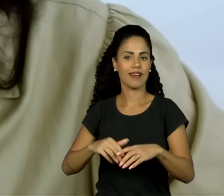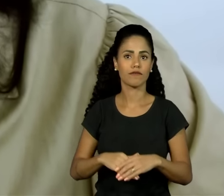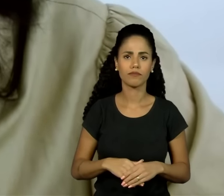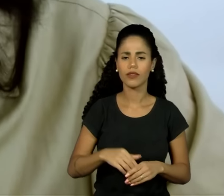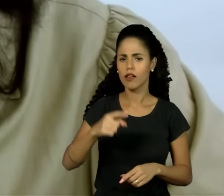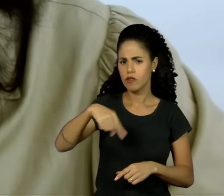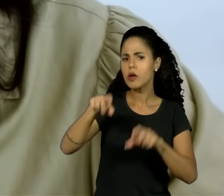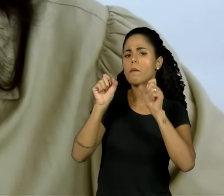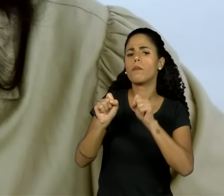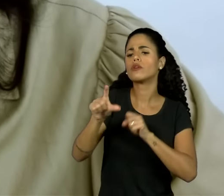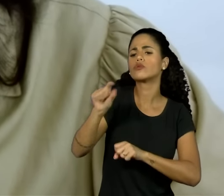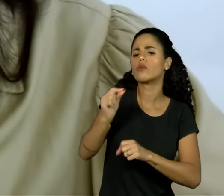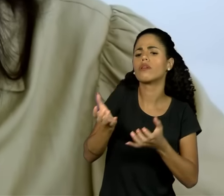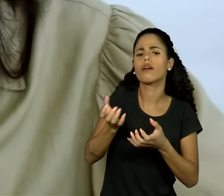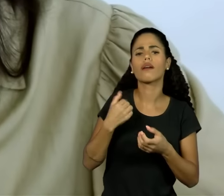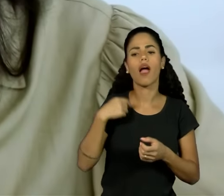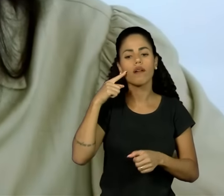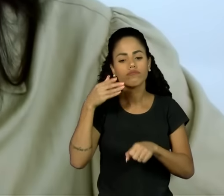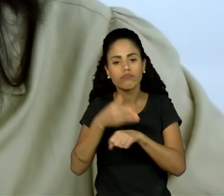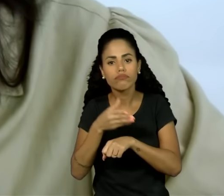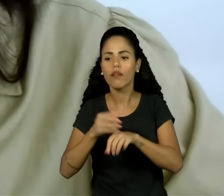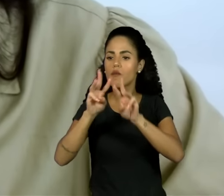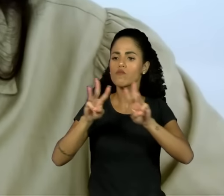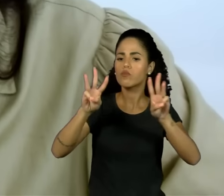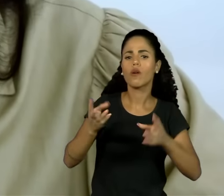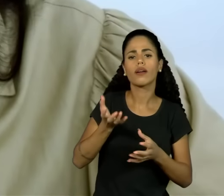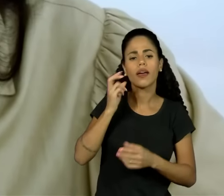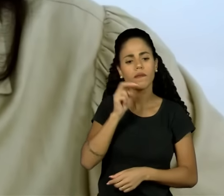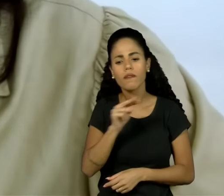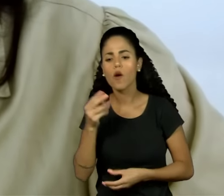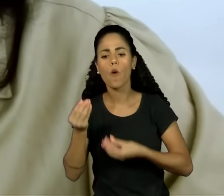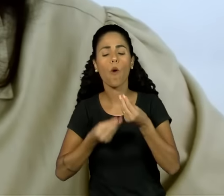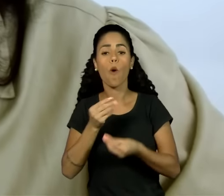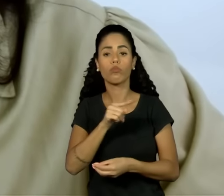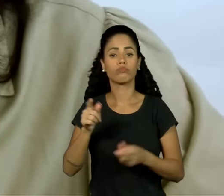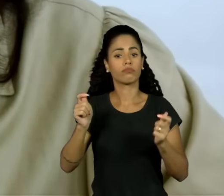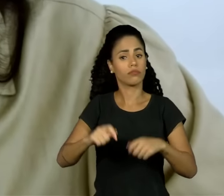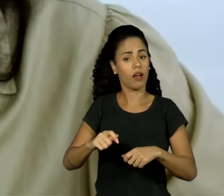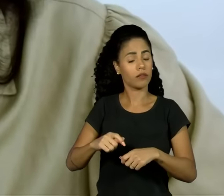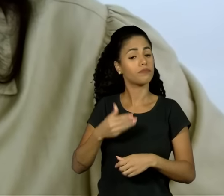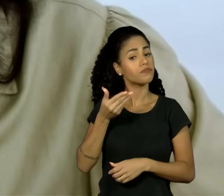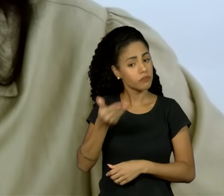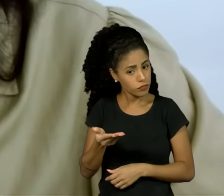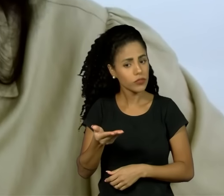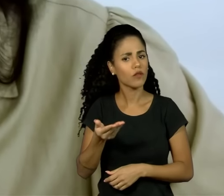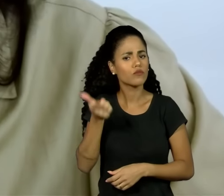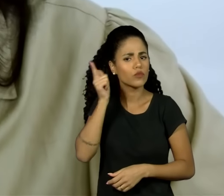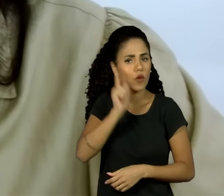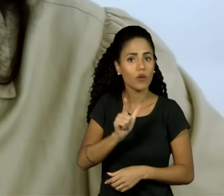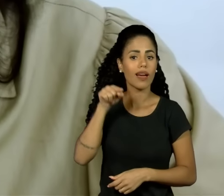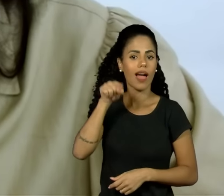pode escolher como quer navegar, pode escolher a base que quer navegar. Então, essa foi a nossa proposta e a